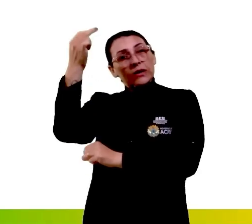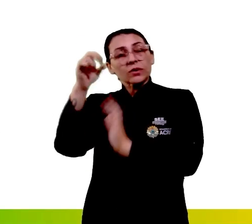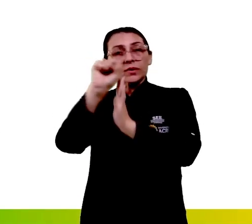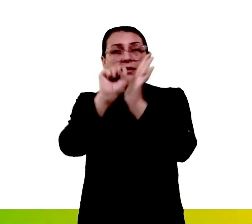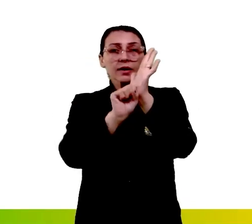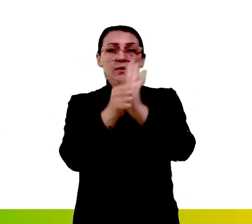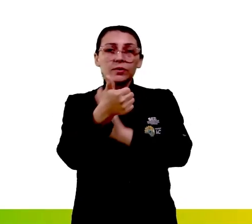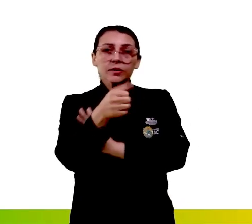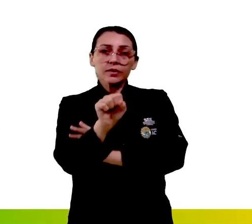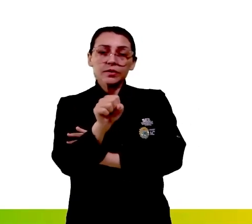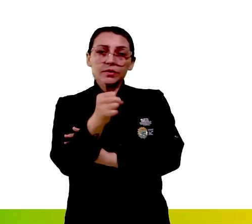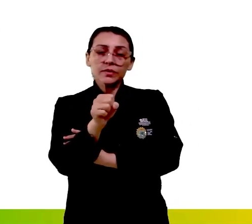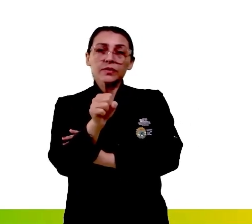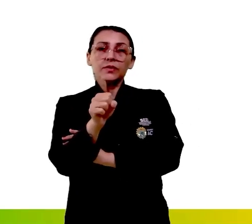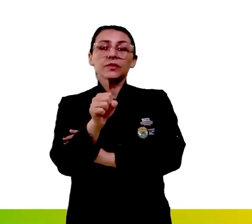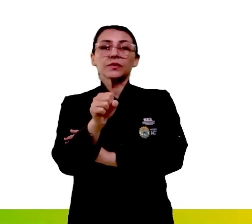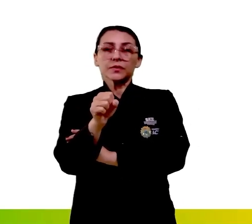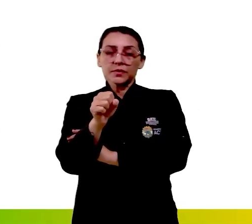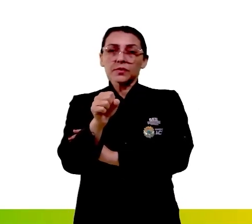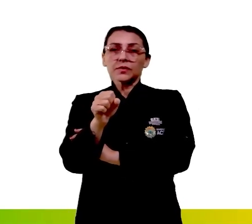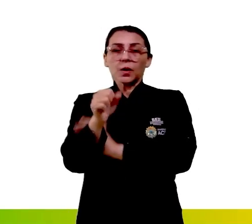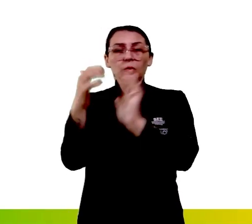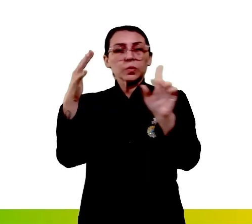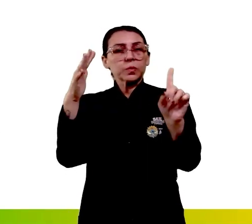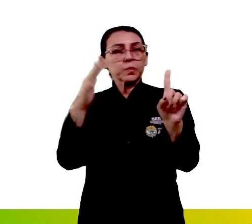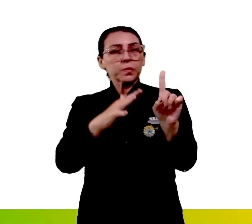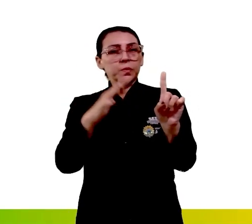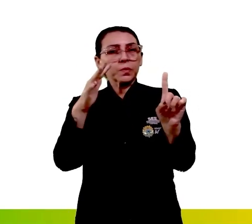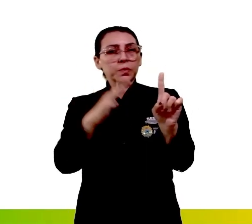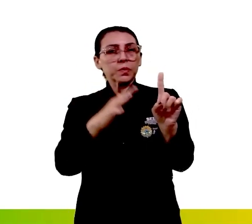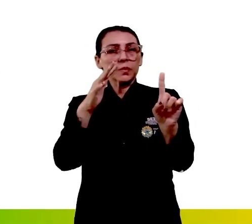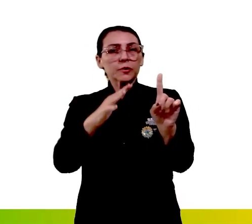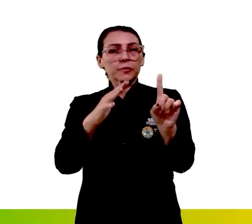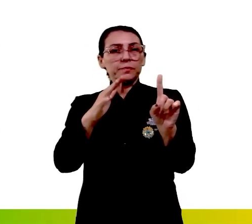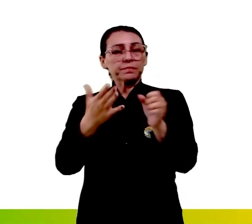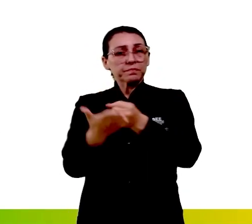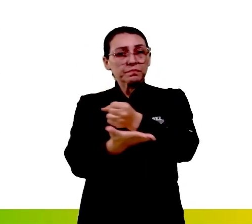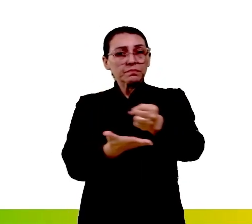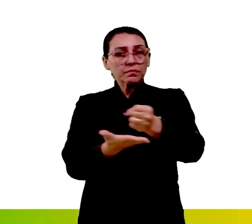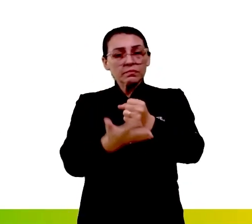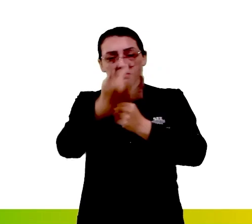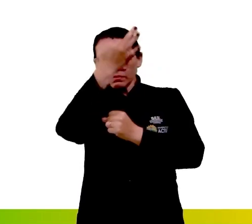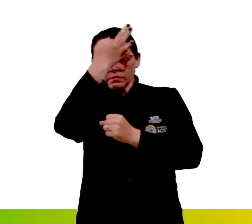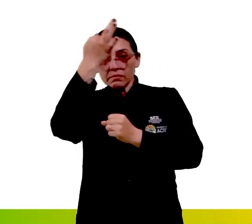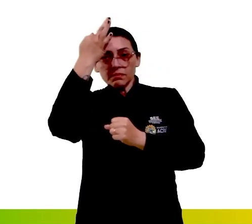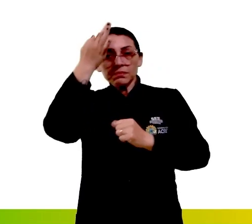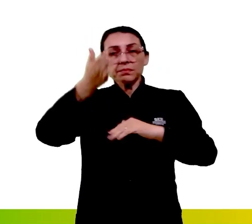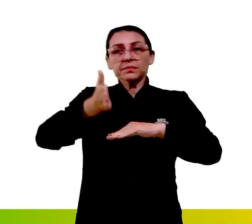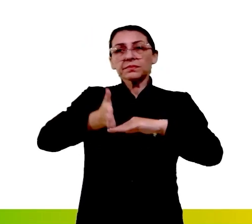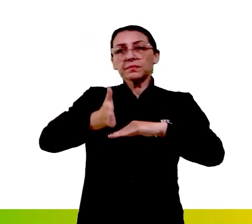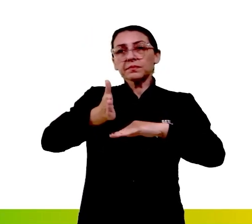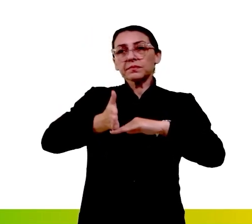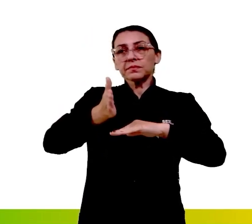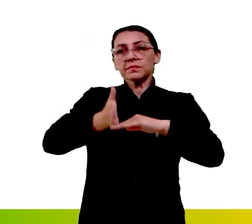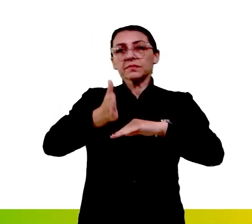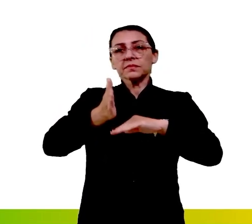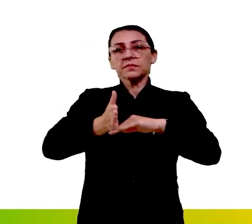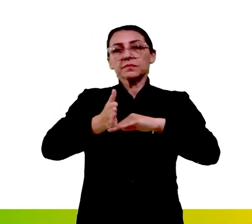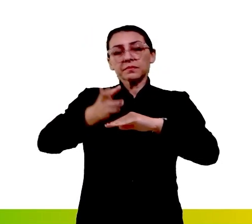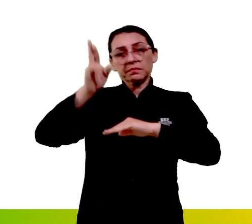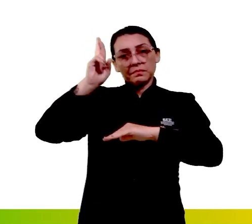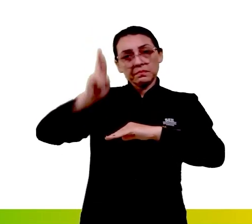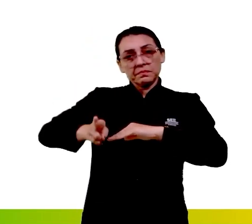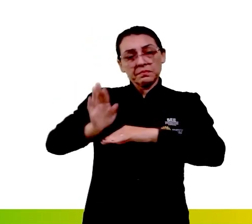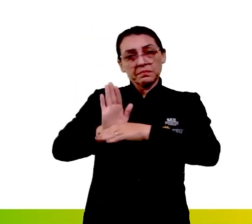XVIII, que foi fortemente influenciado pelos princípios da filosofia moderna, defendendo a